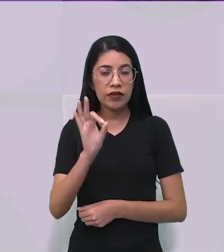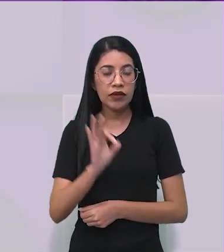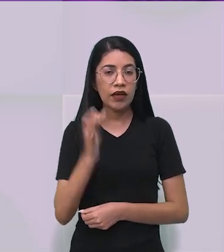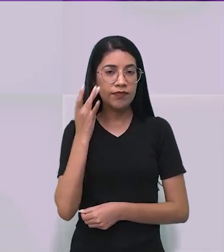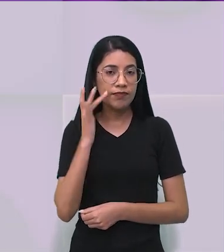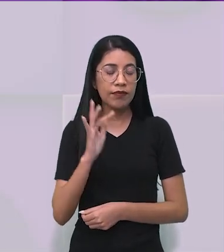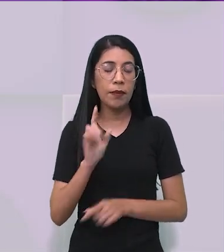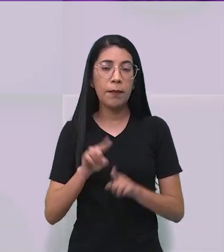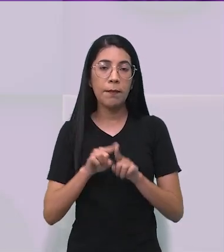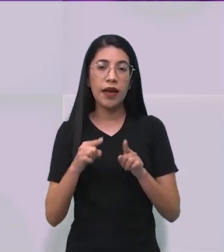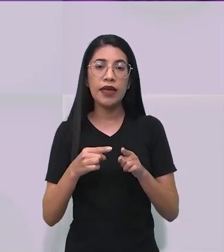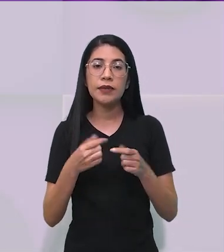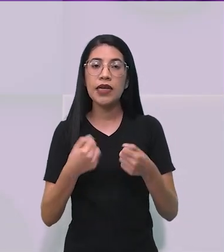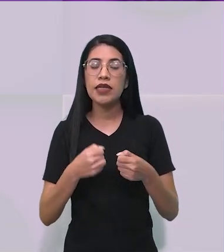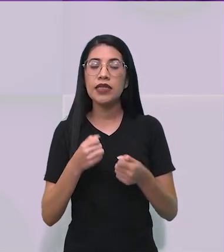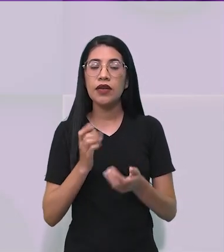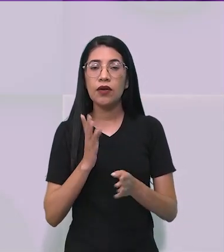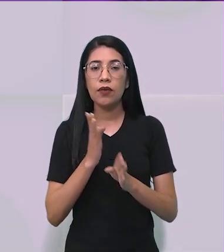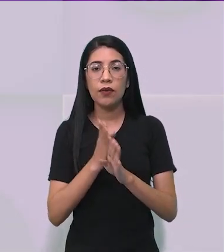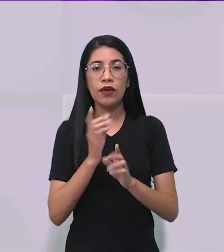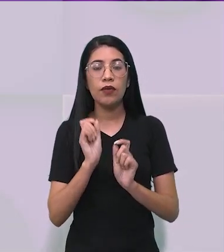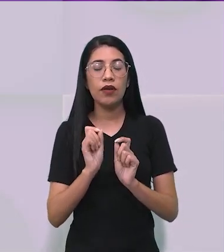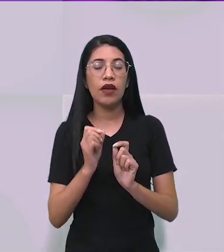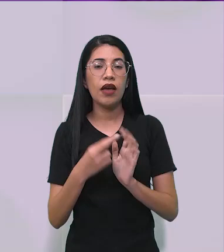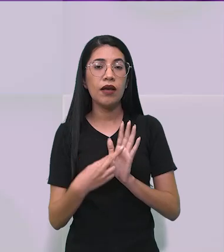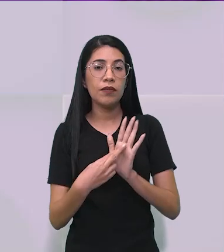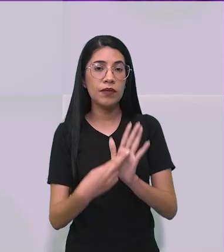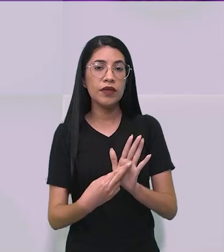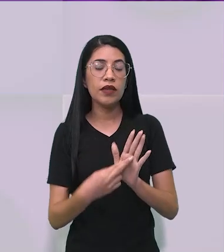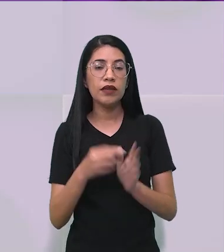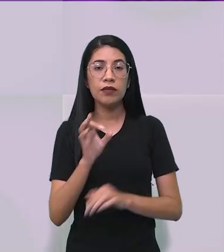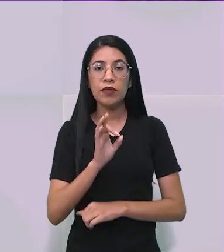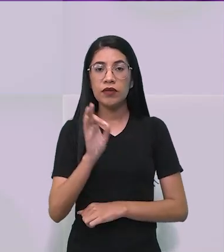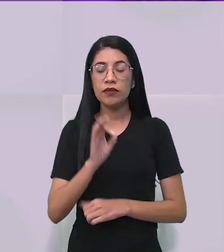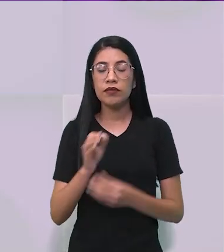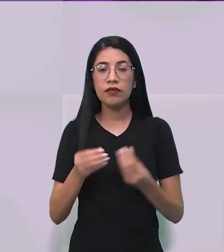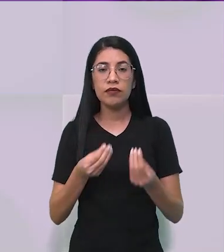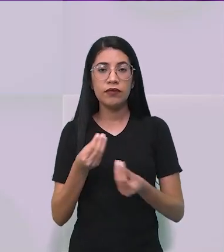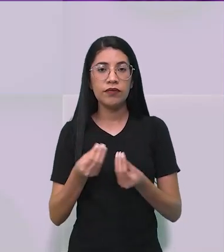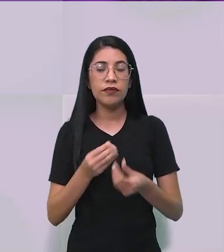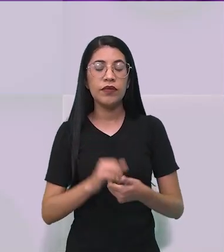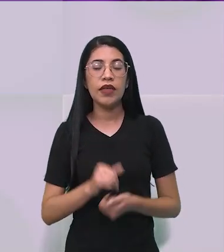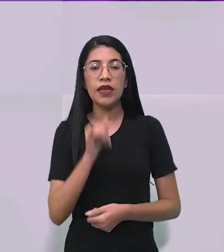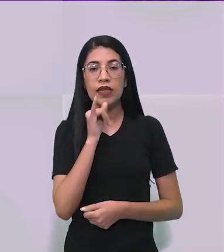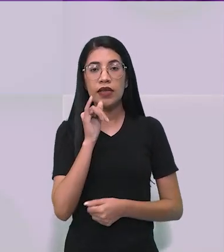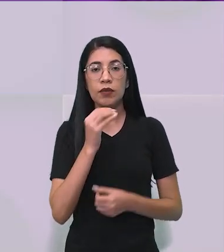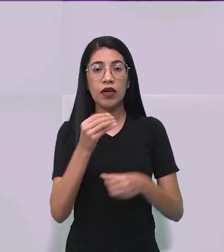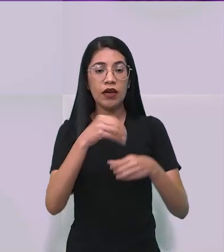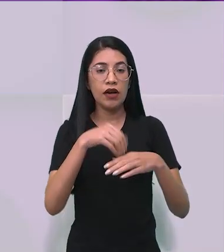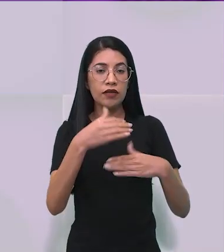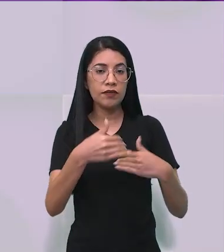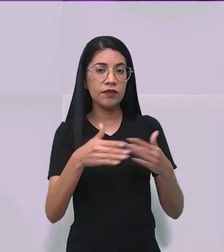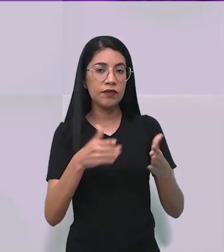aquele número representa da porcentagem. Por exemplo, em uma sala de aula, nós temos 30 alunos.